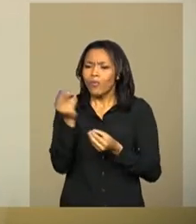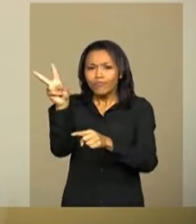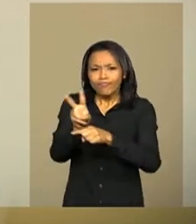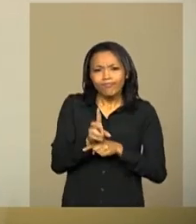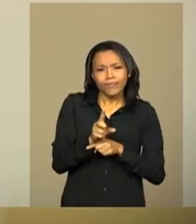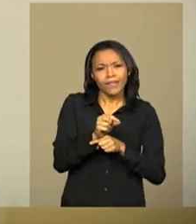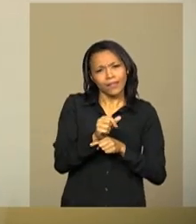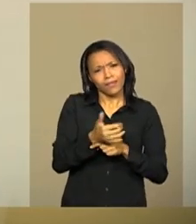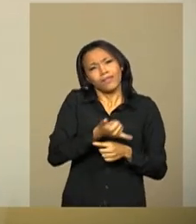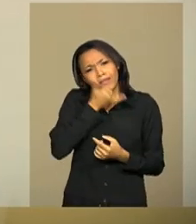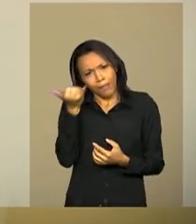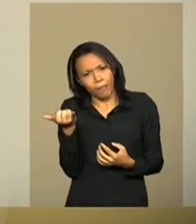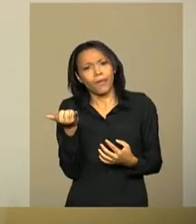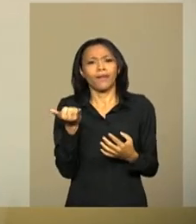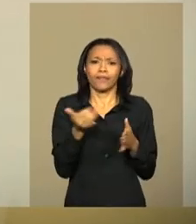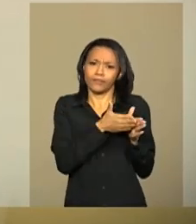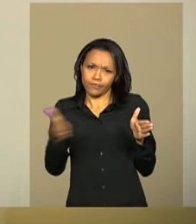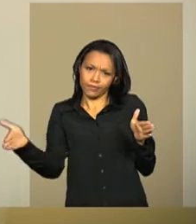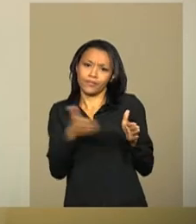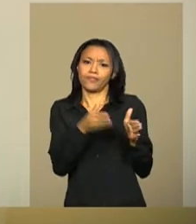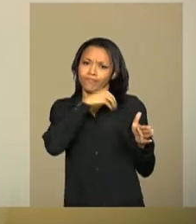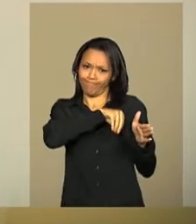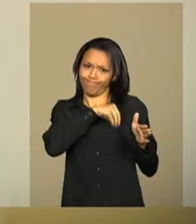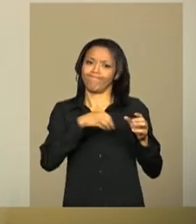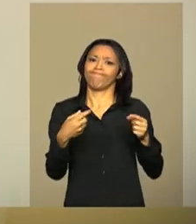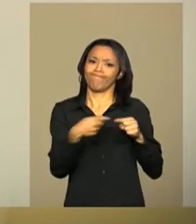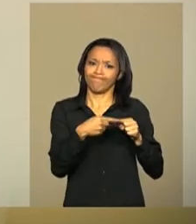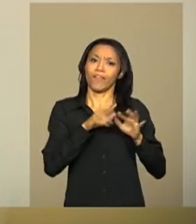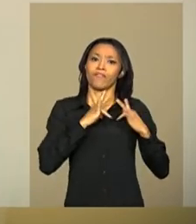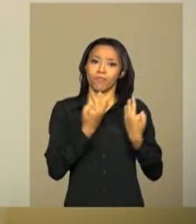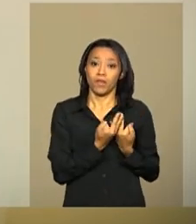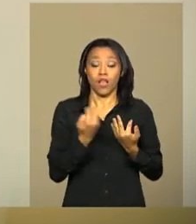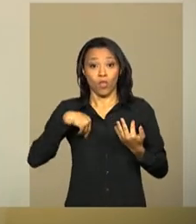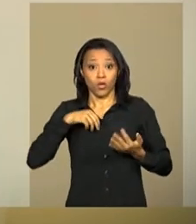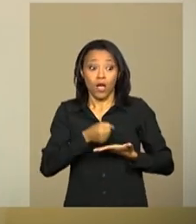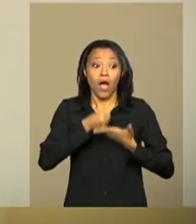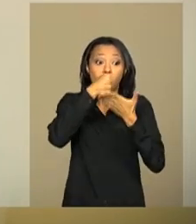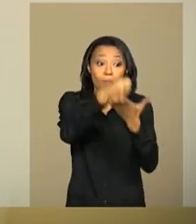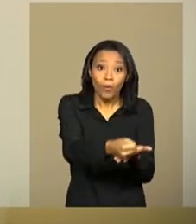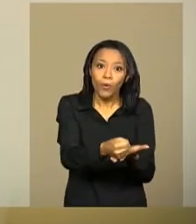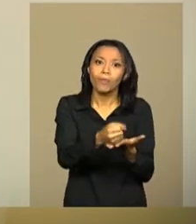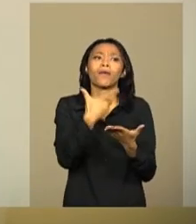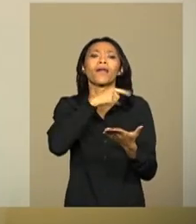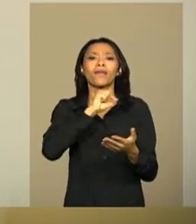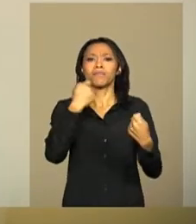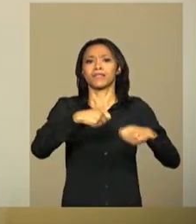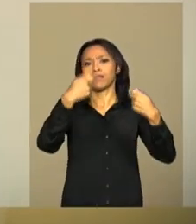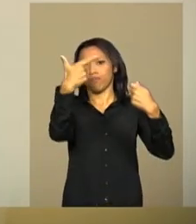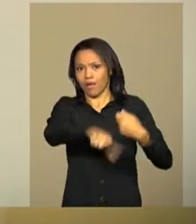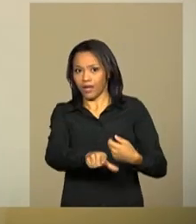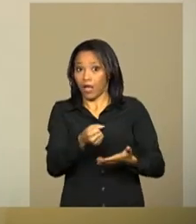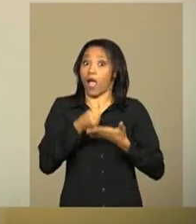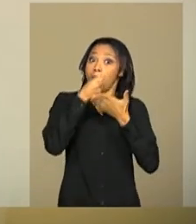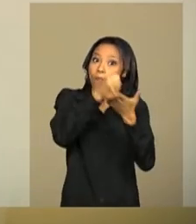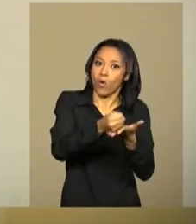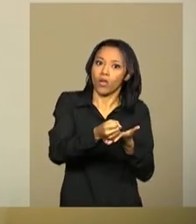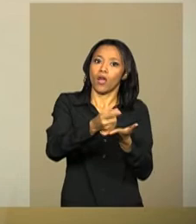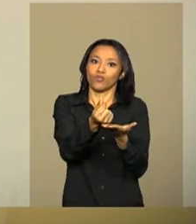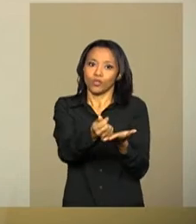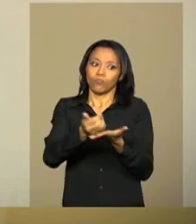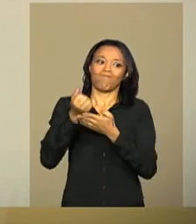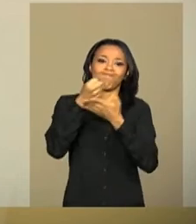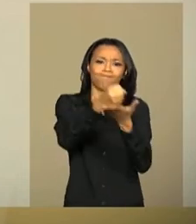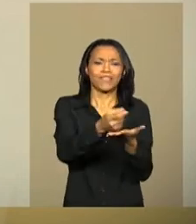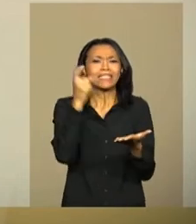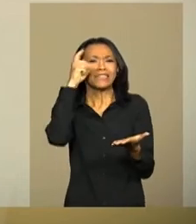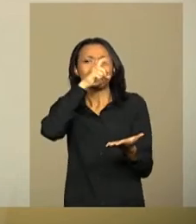variam de acordo com a renda da família porque a gente dá um apoio maior a quem precisa mais a quem tem mais dificuldade